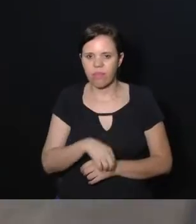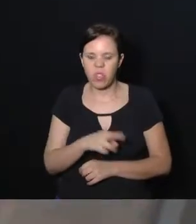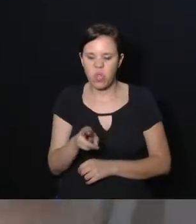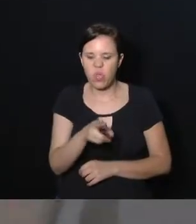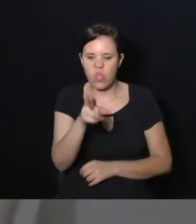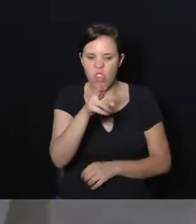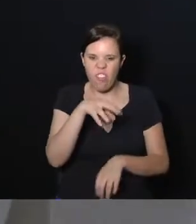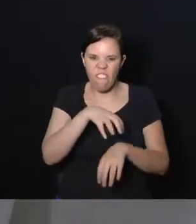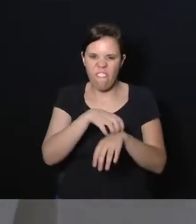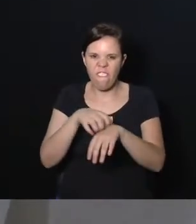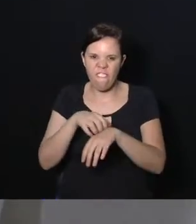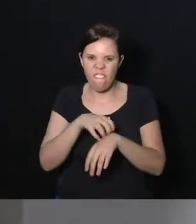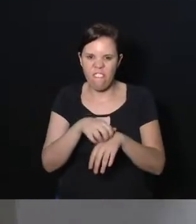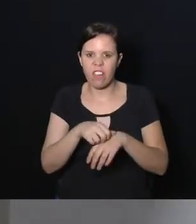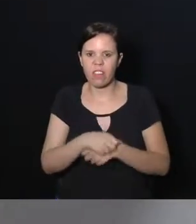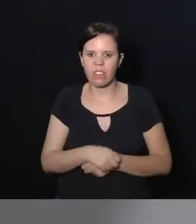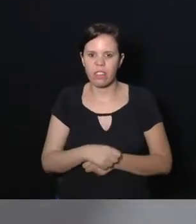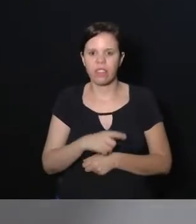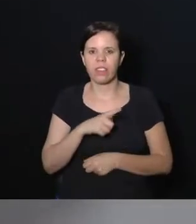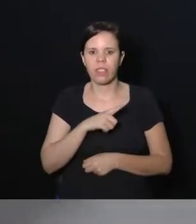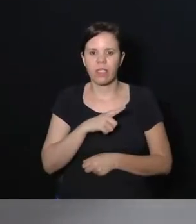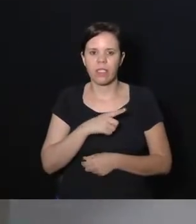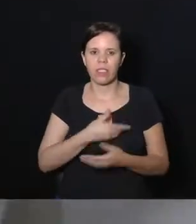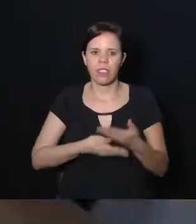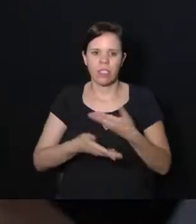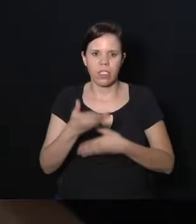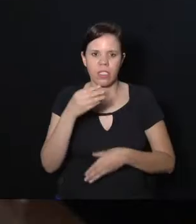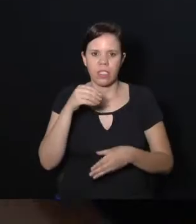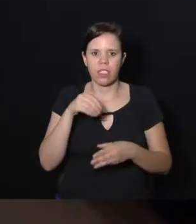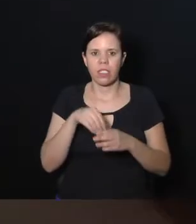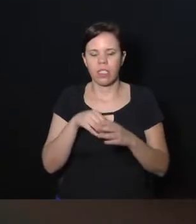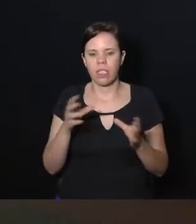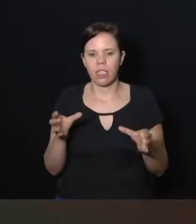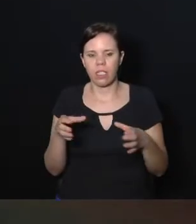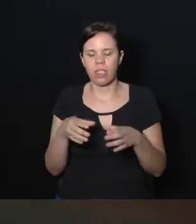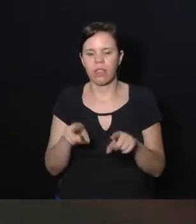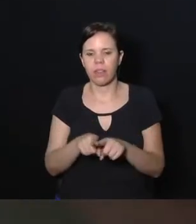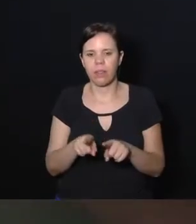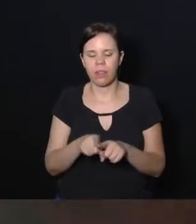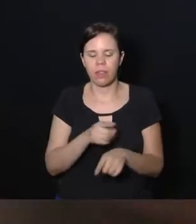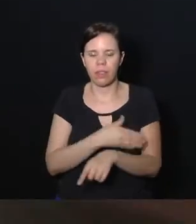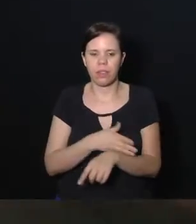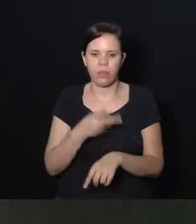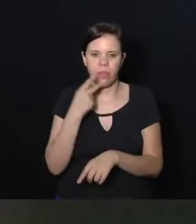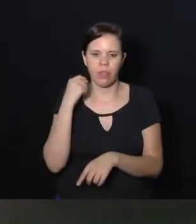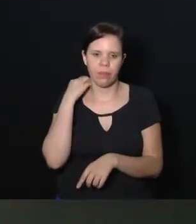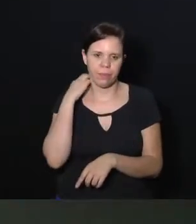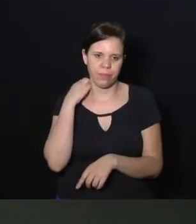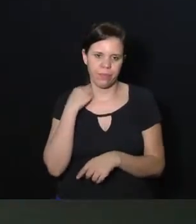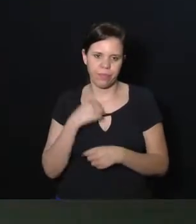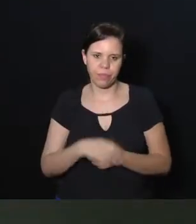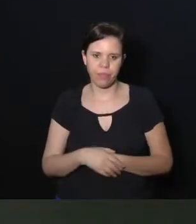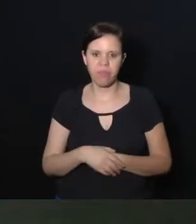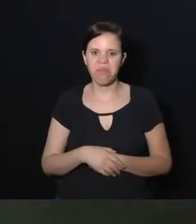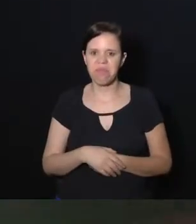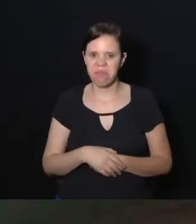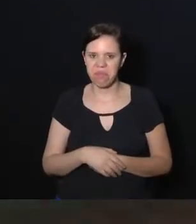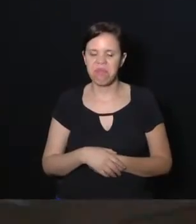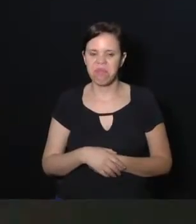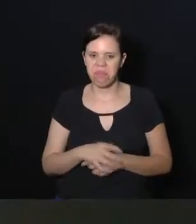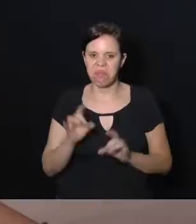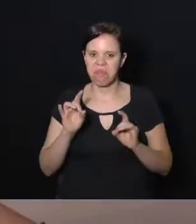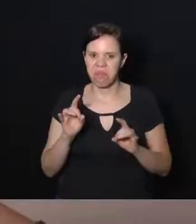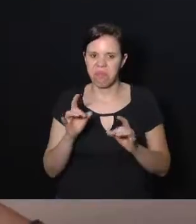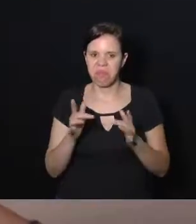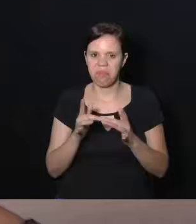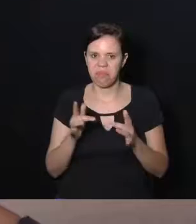roedores. Eles têm uma socialização dentro da colônia, que a gente costuma falar, né? É muito incrível esse contato